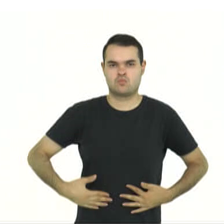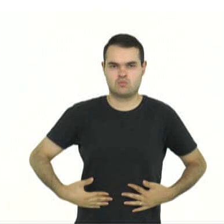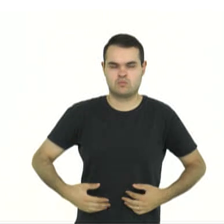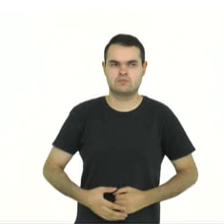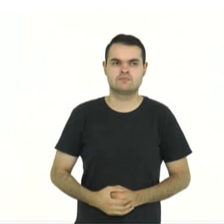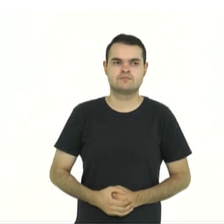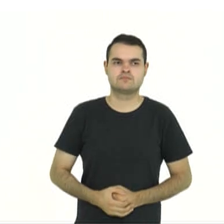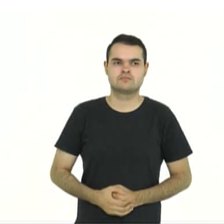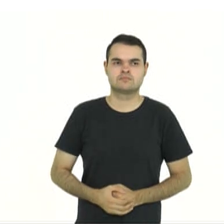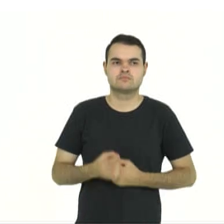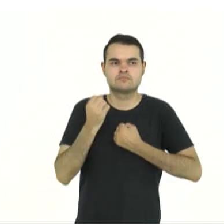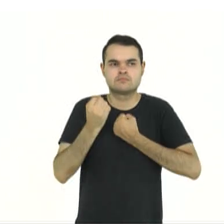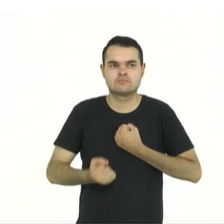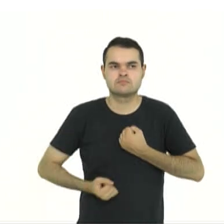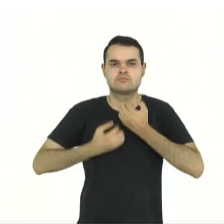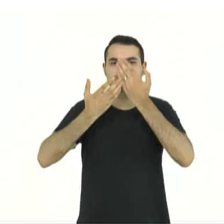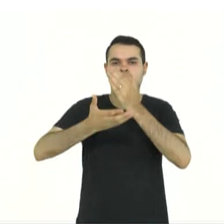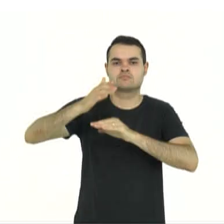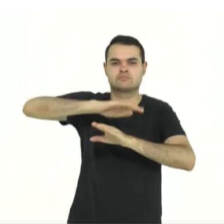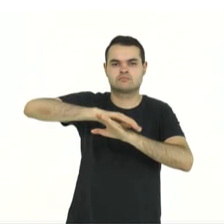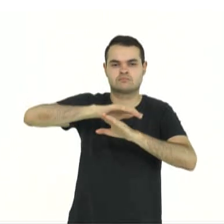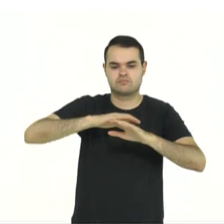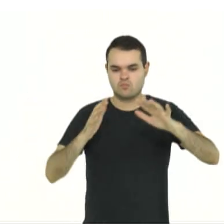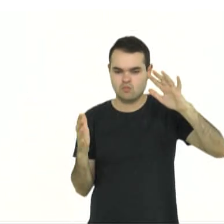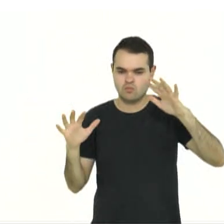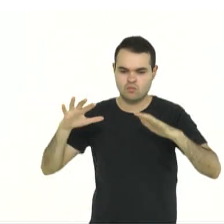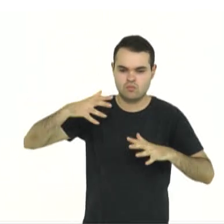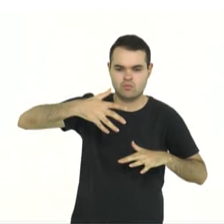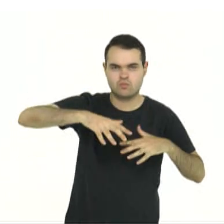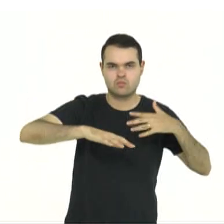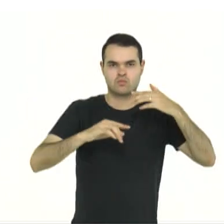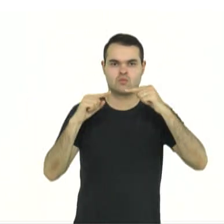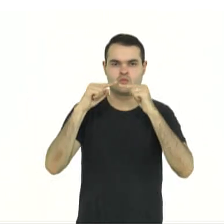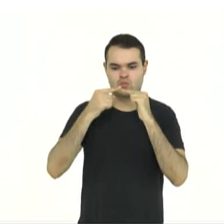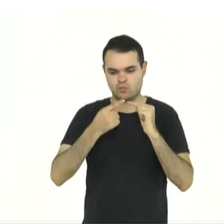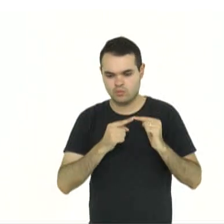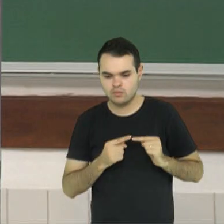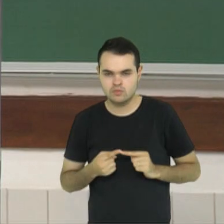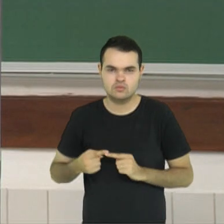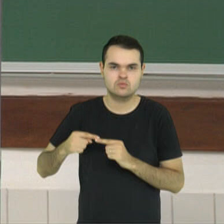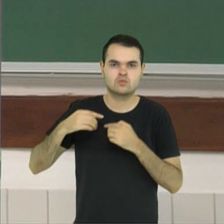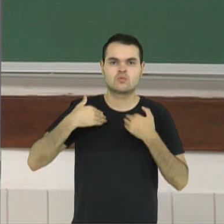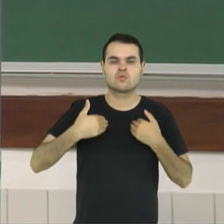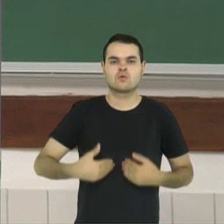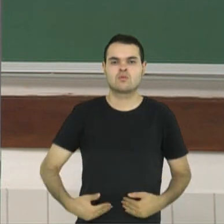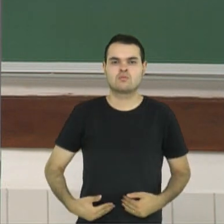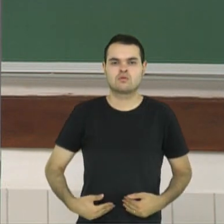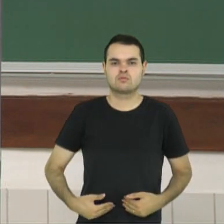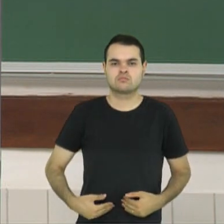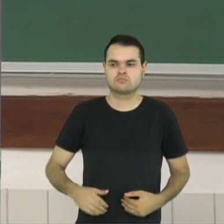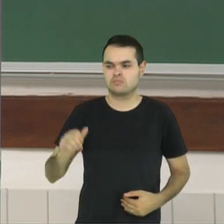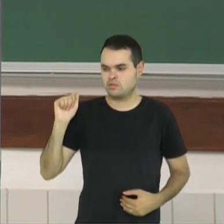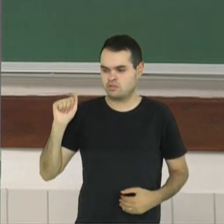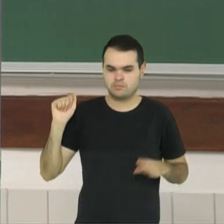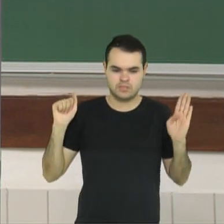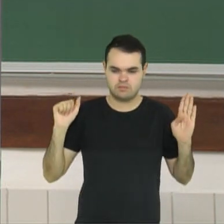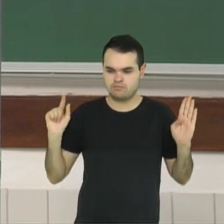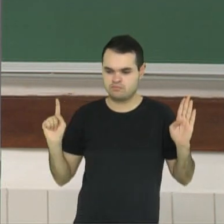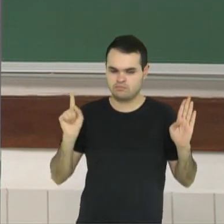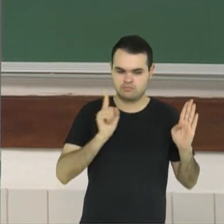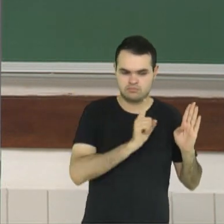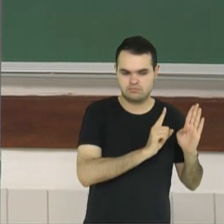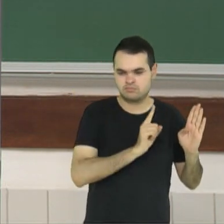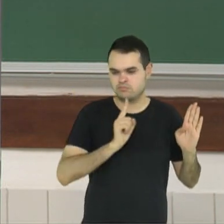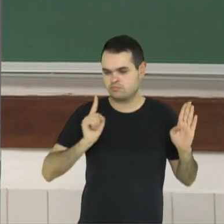corporal. Expressão subjetiva através de translações, rotações e combinações. Translação, eu saio do ponto A até o ponto B, então quer dizer, eu faço